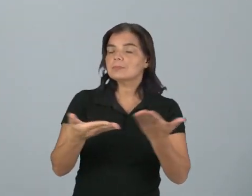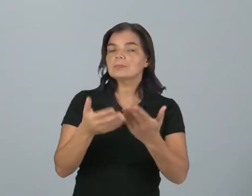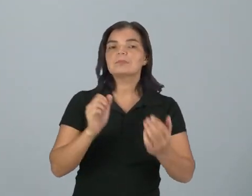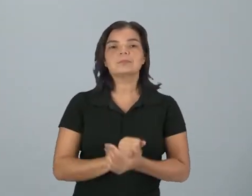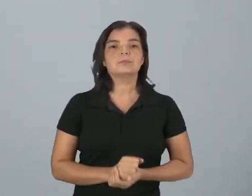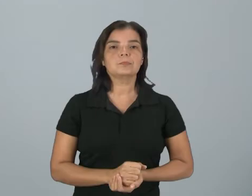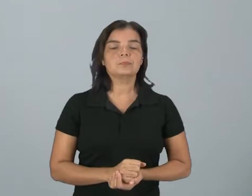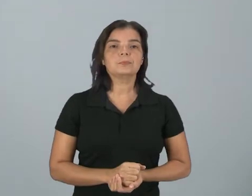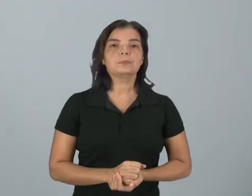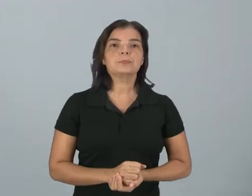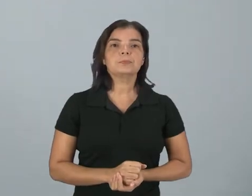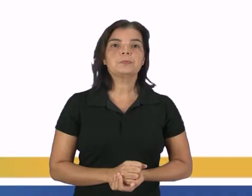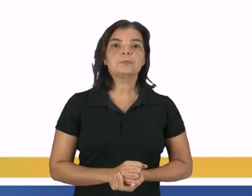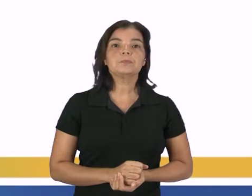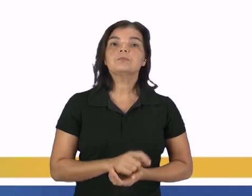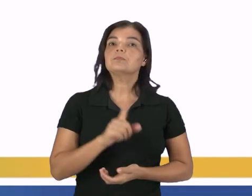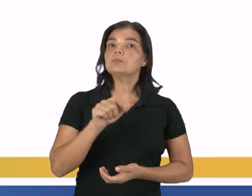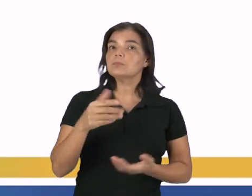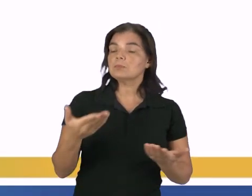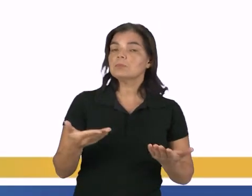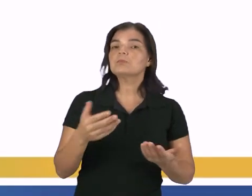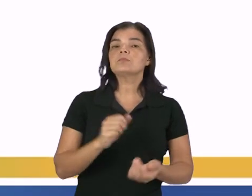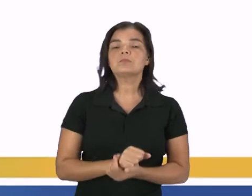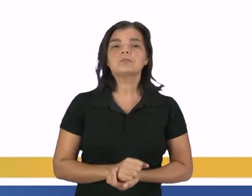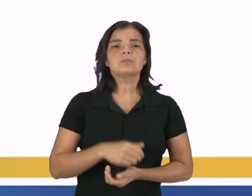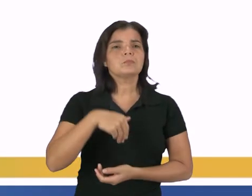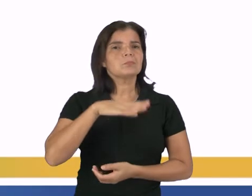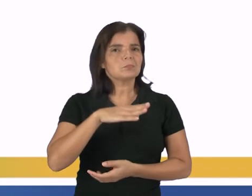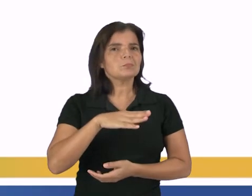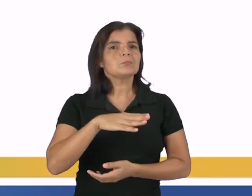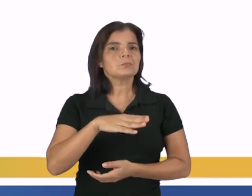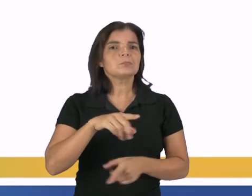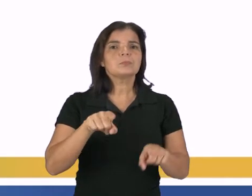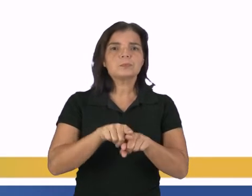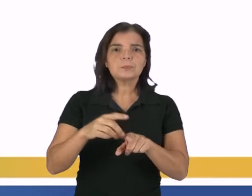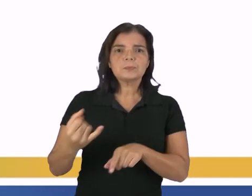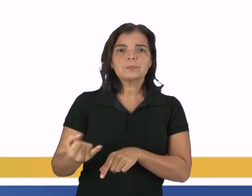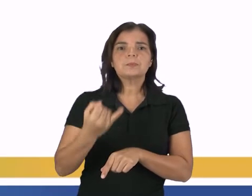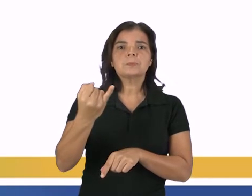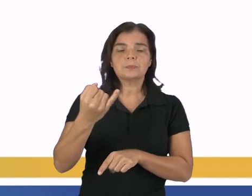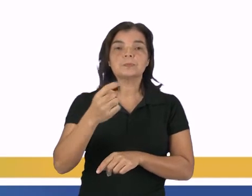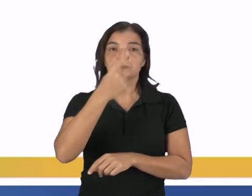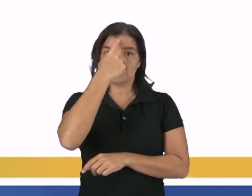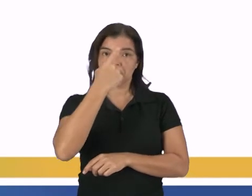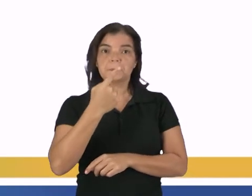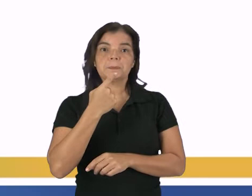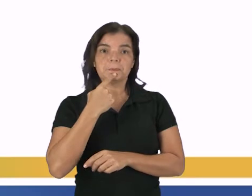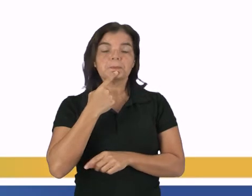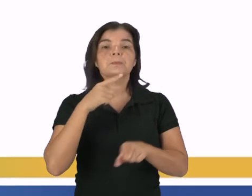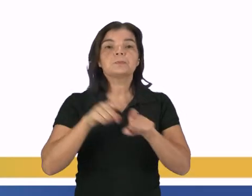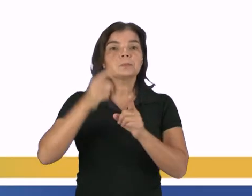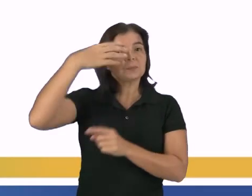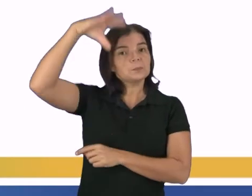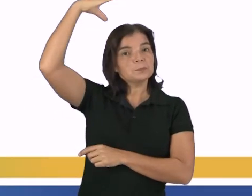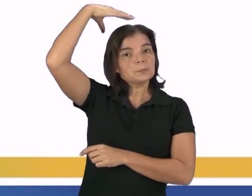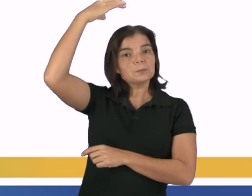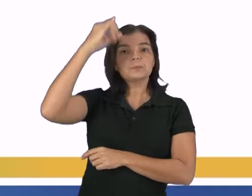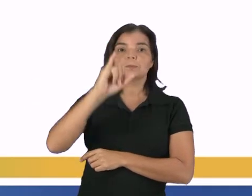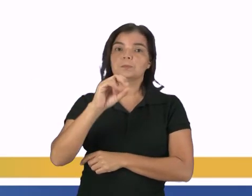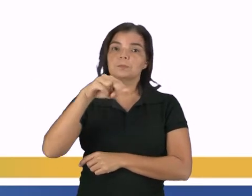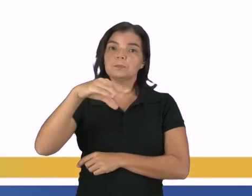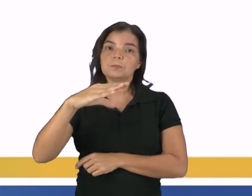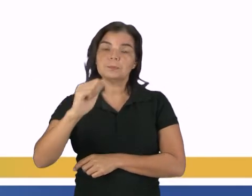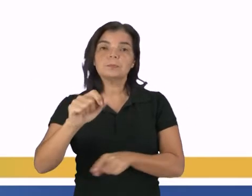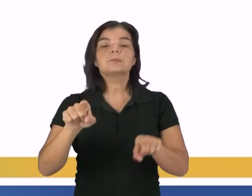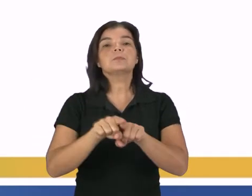na nossa atualidade. É um dos maiores marcos de simbologia do Império Inca. É claro que a cidade